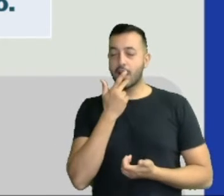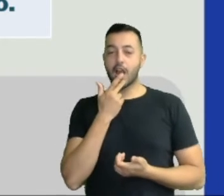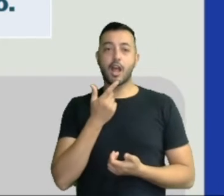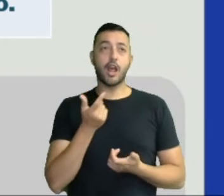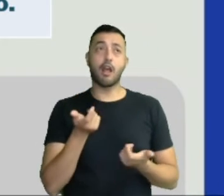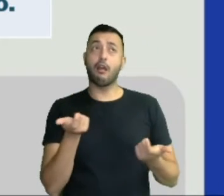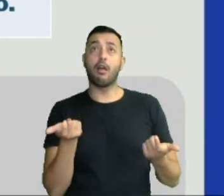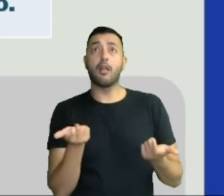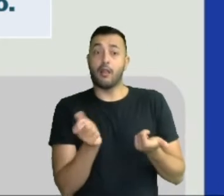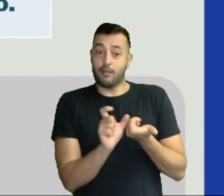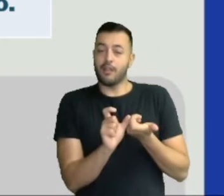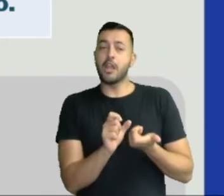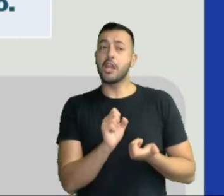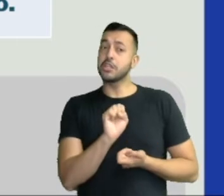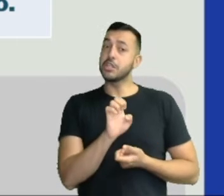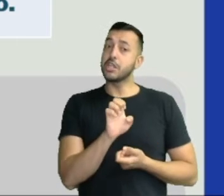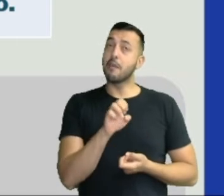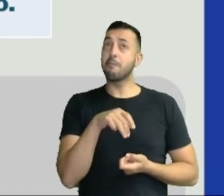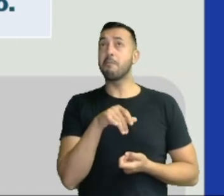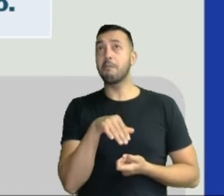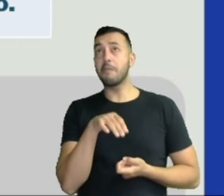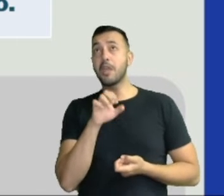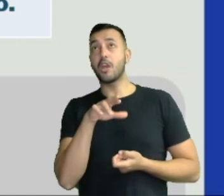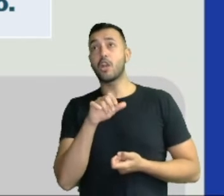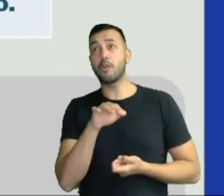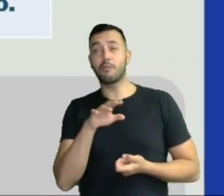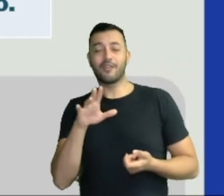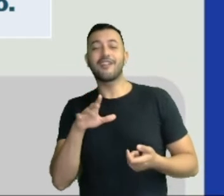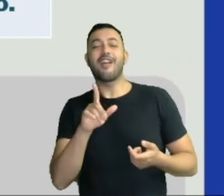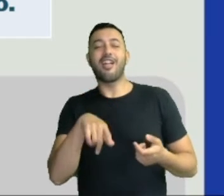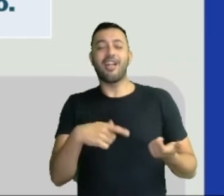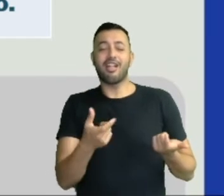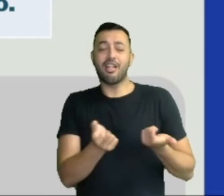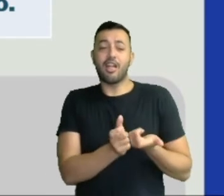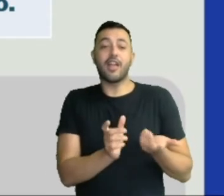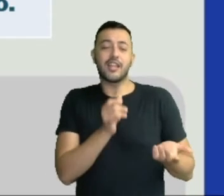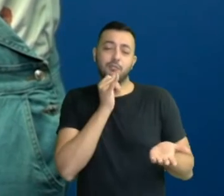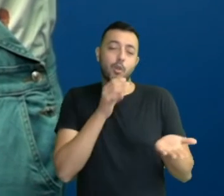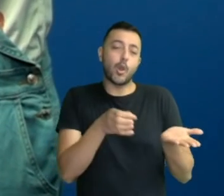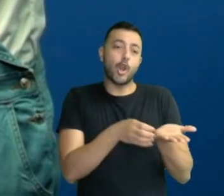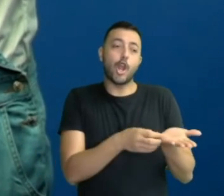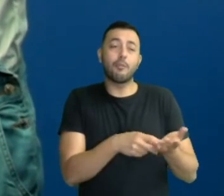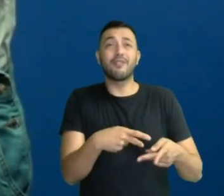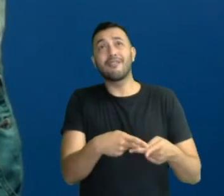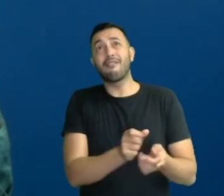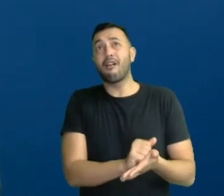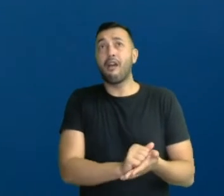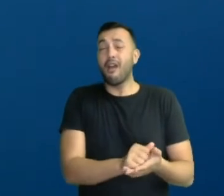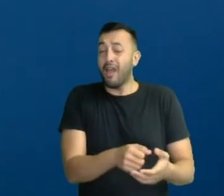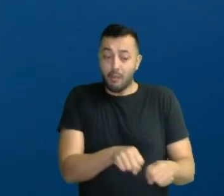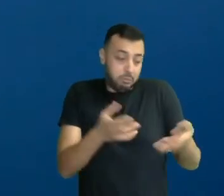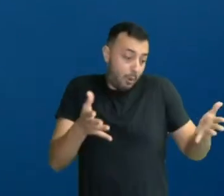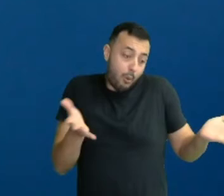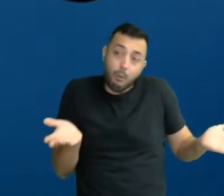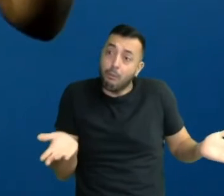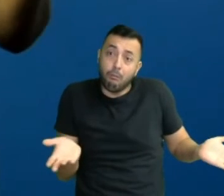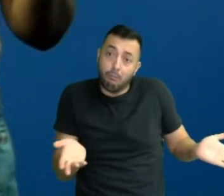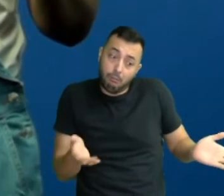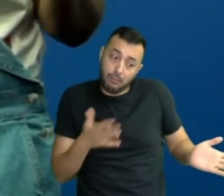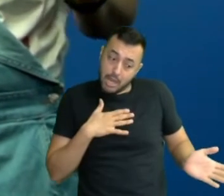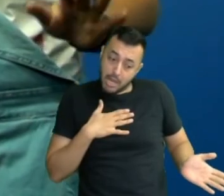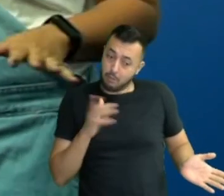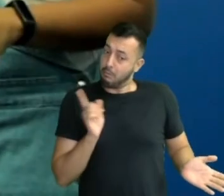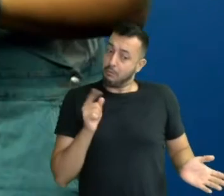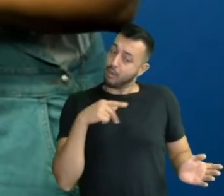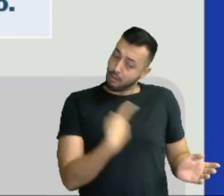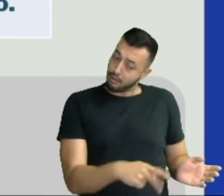rompió el vaso mientras lo lavava. Ou seja, o copo quebrou enquanto eu lavava. Não tem nada a ver com isso, ele quebrou